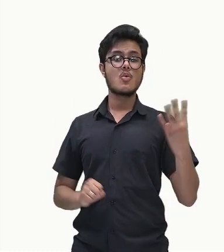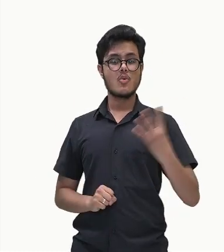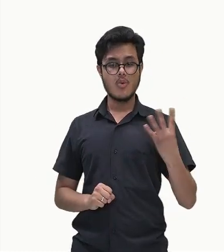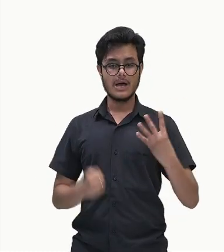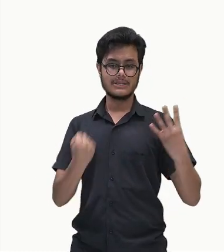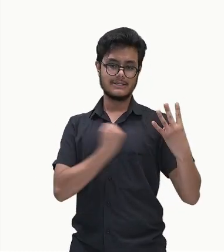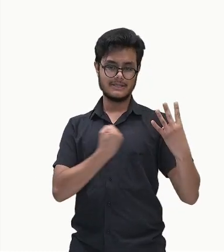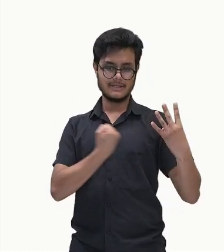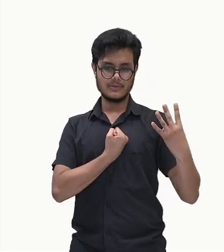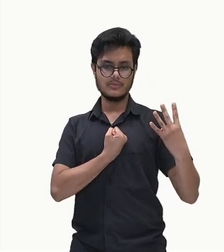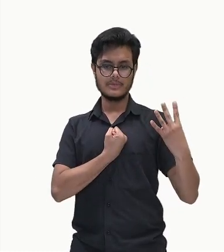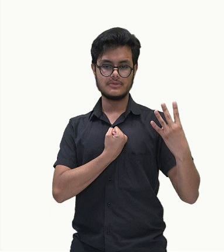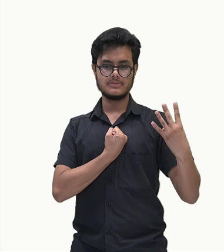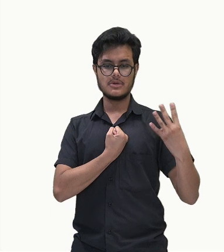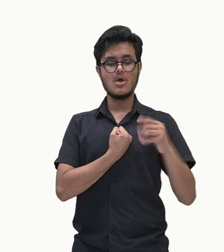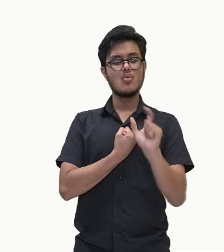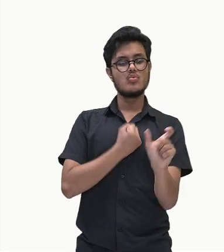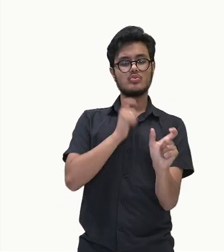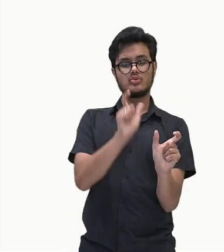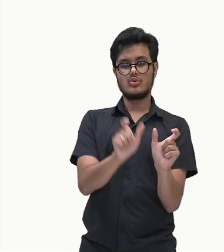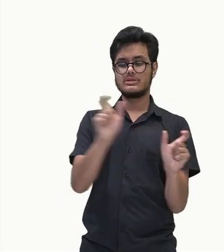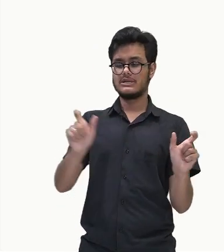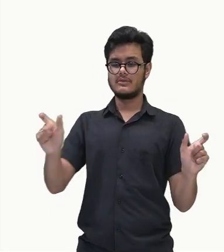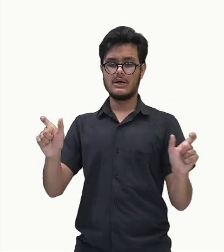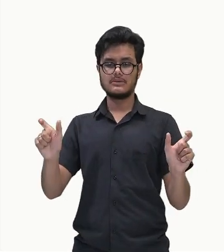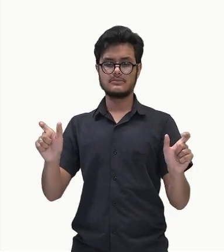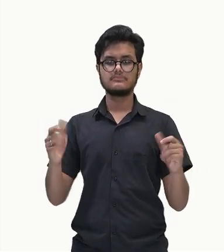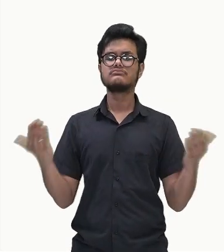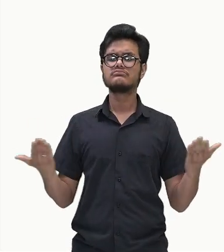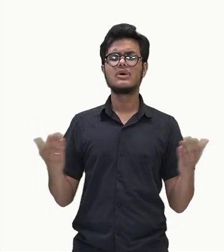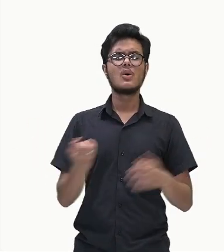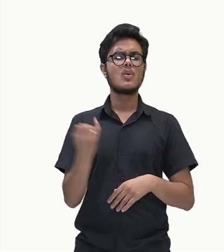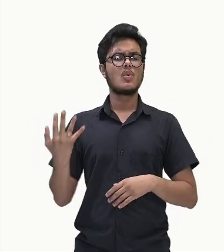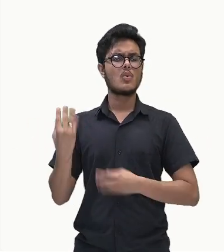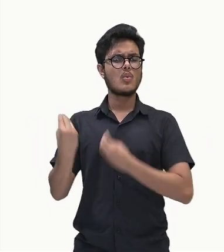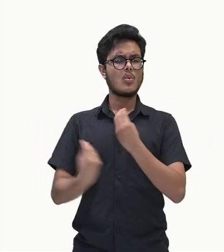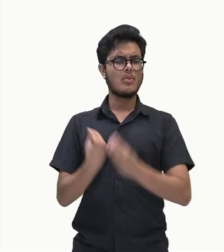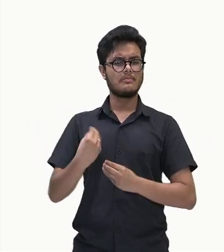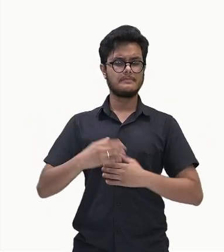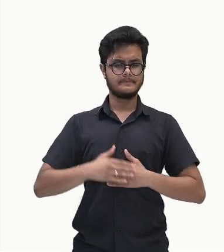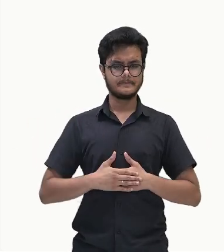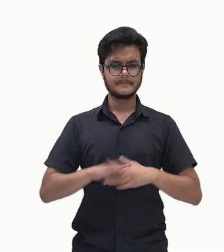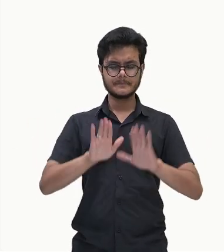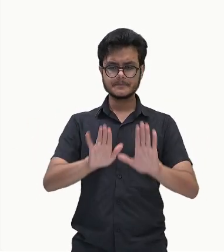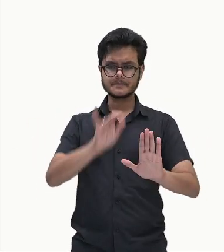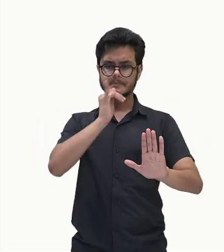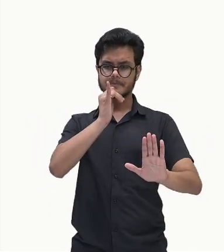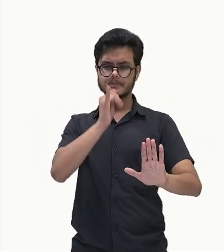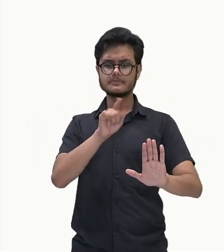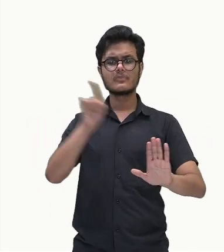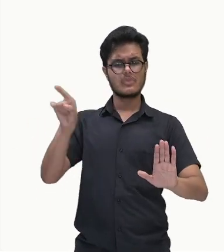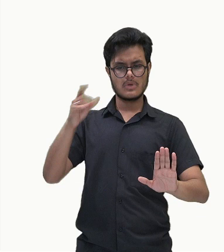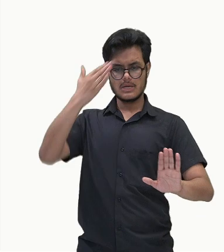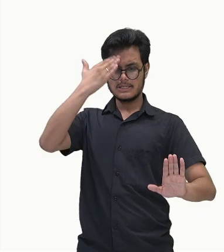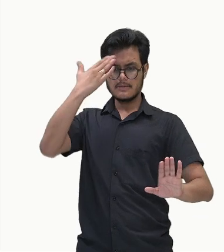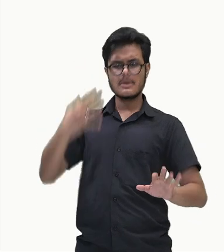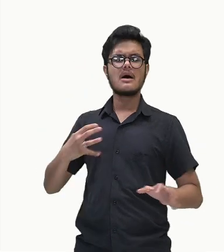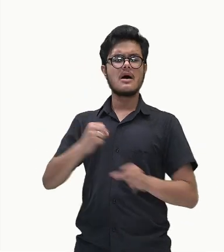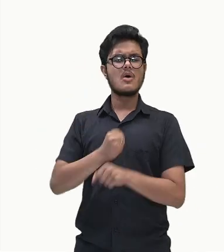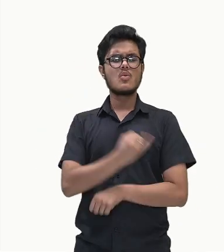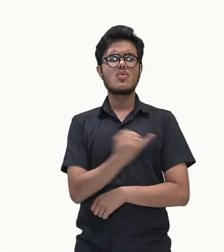quatro algarismos como é que a gente vai fazer essa análise olha só a gente quer saber a quantidade de